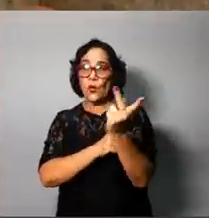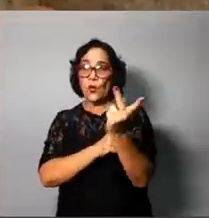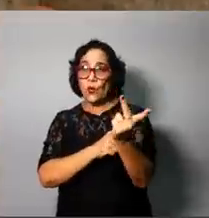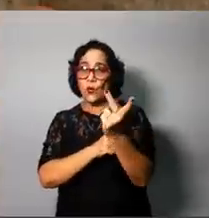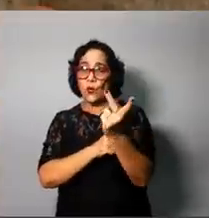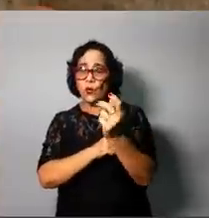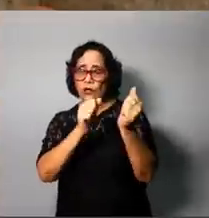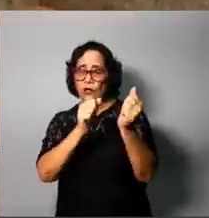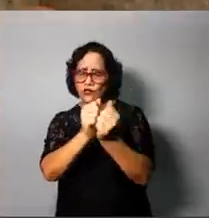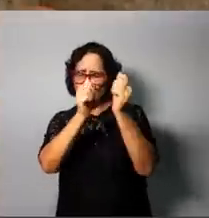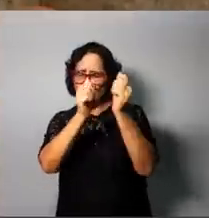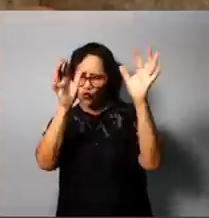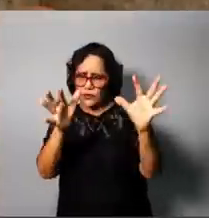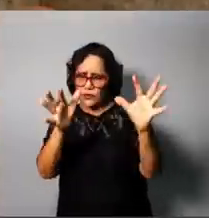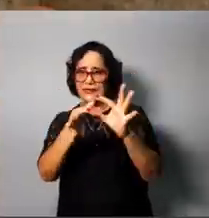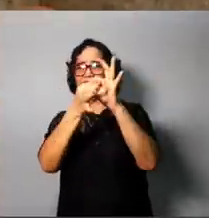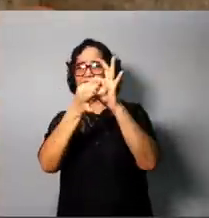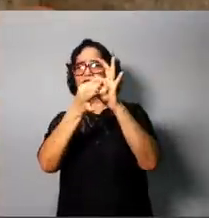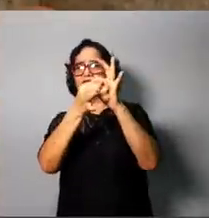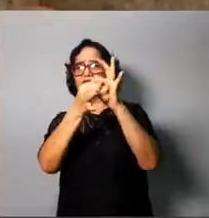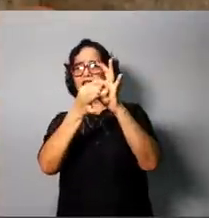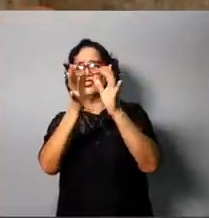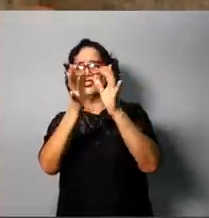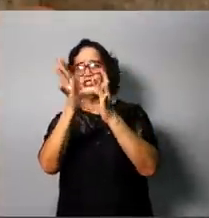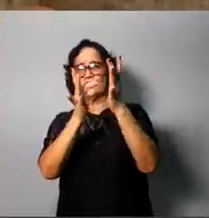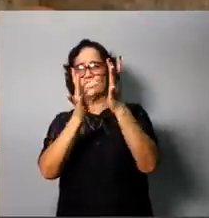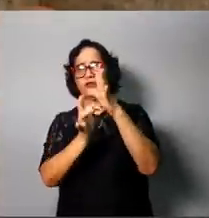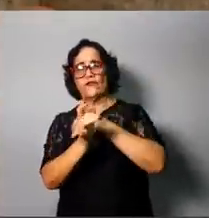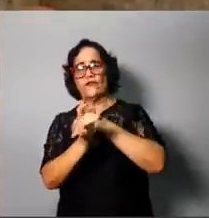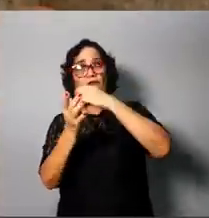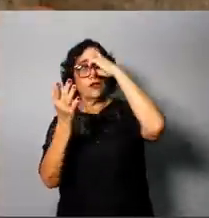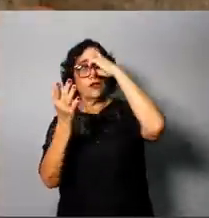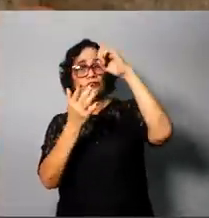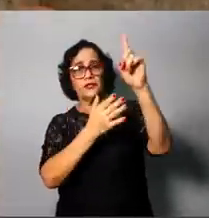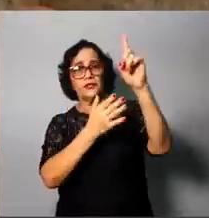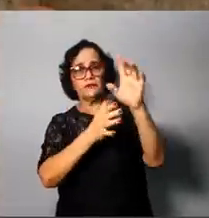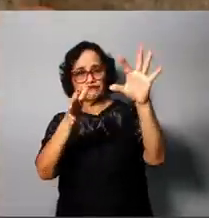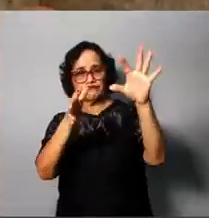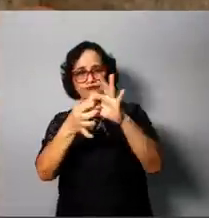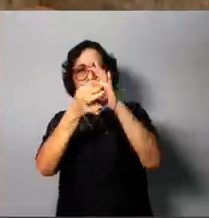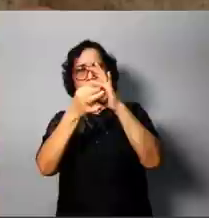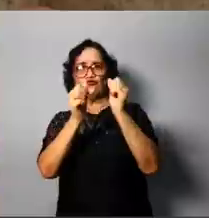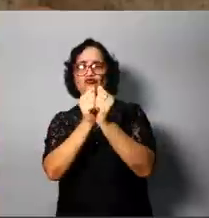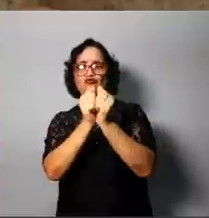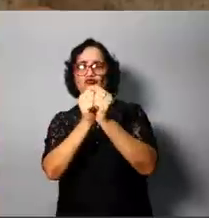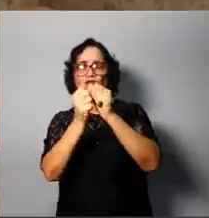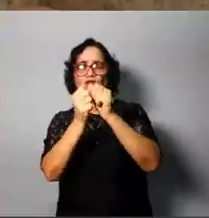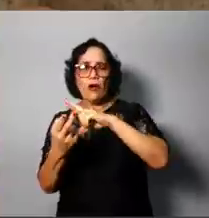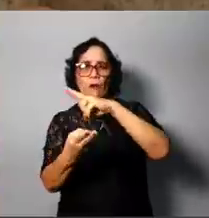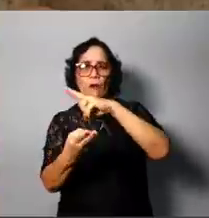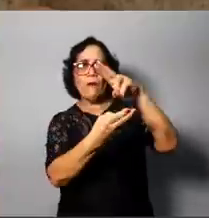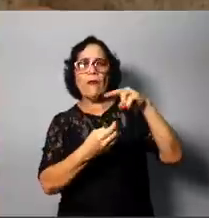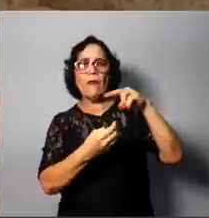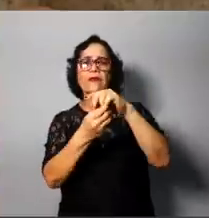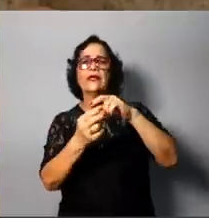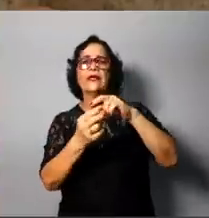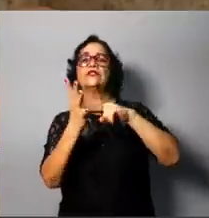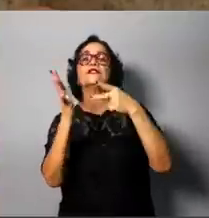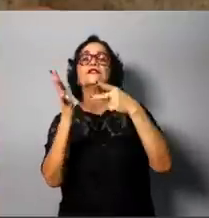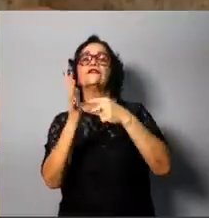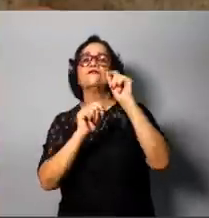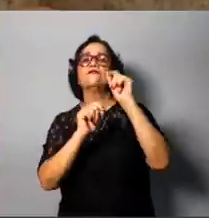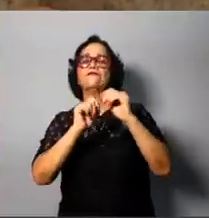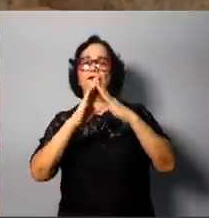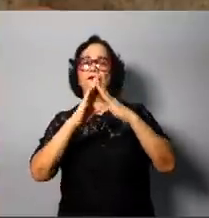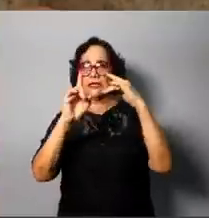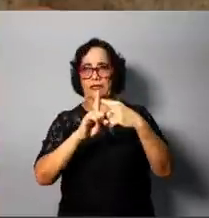na unidade do Filho de Deus com a humanidade, com a Igreja. Nunca